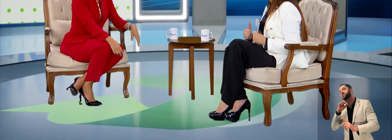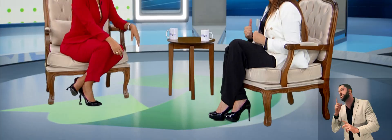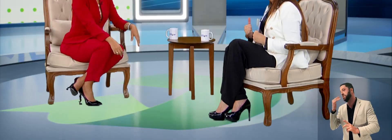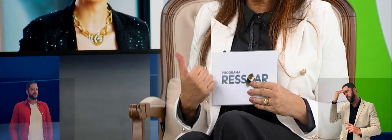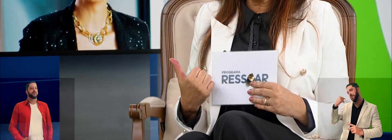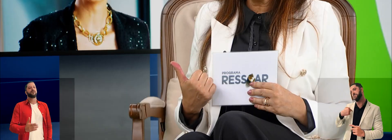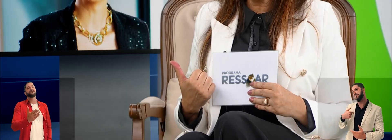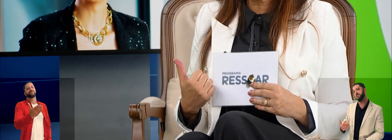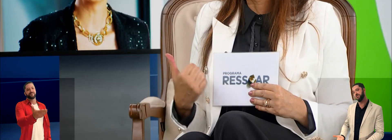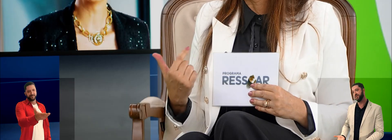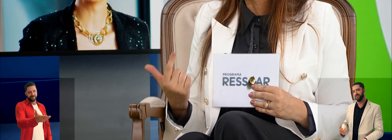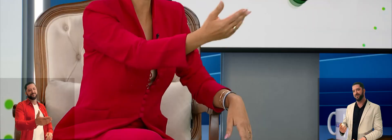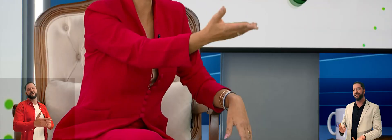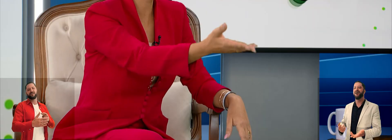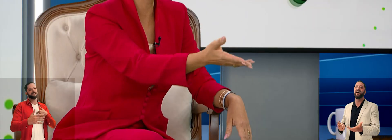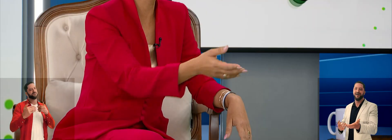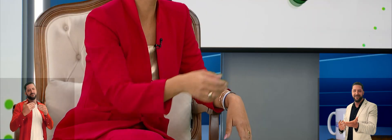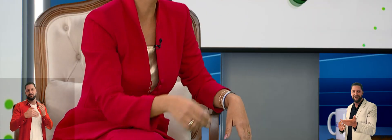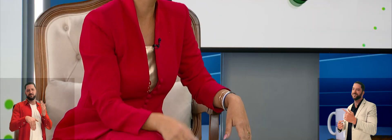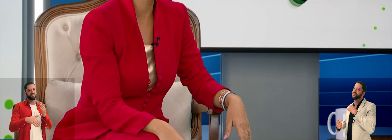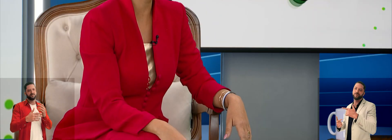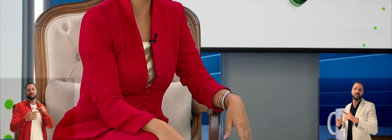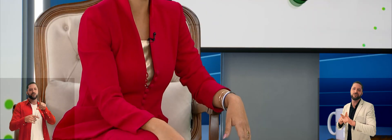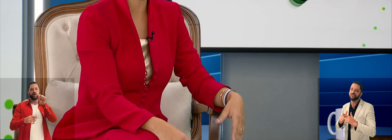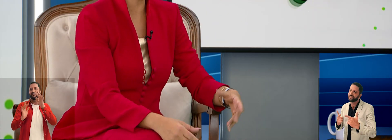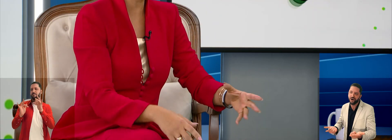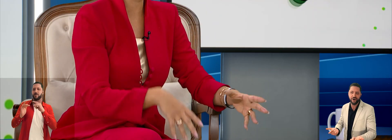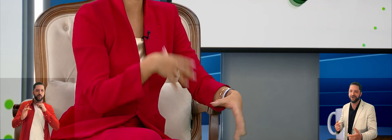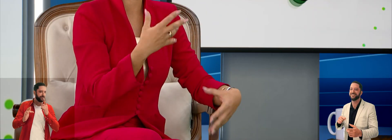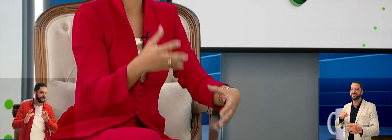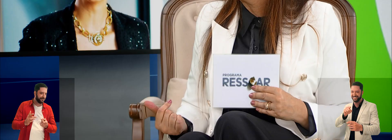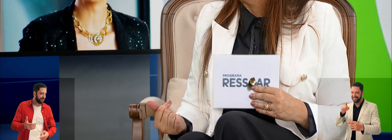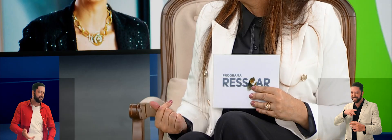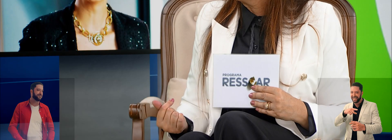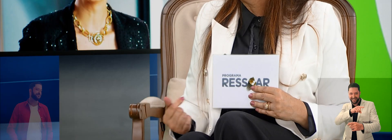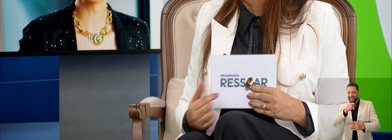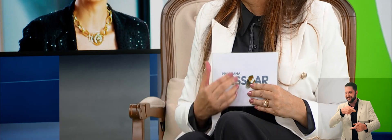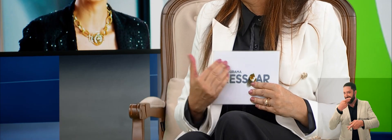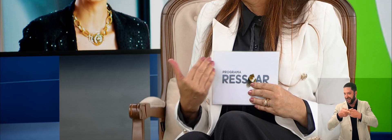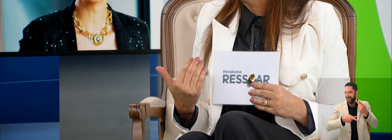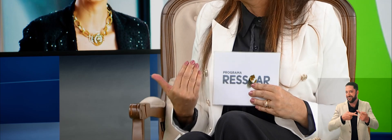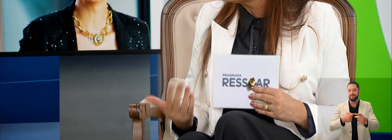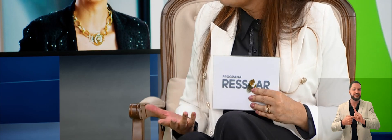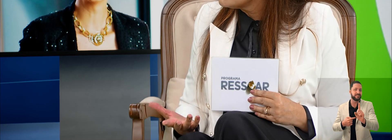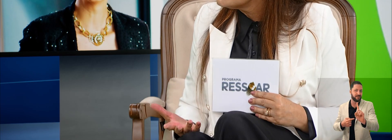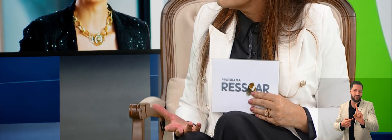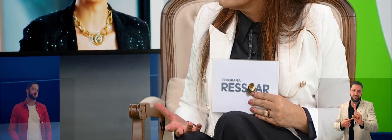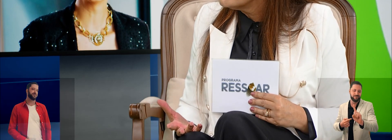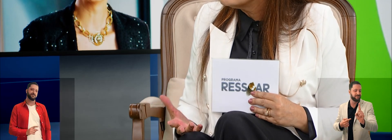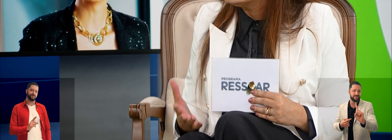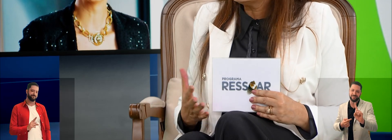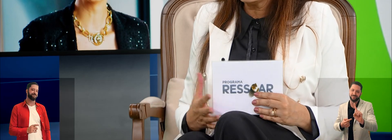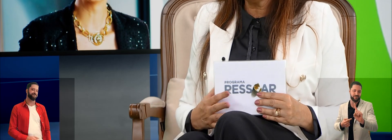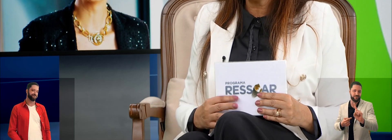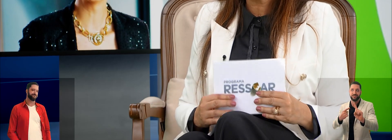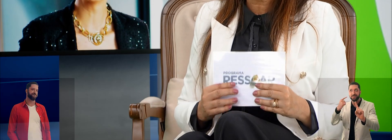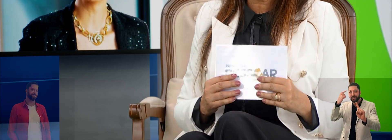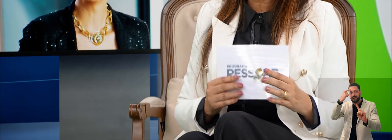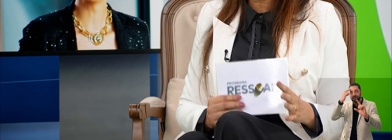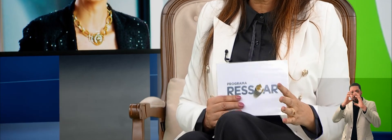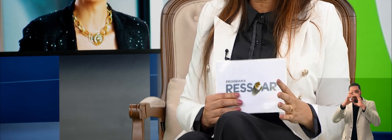elas falam que... Ah, eu tenho uma amiga que tem o dedo podre, eu não tenho namorada, sorte, não tem nada a ver com sorte,